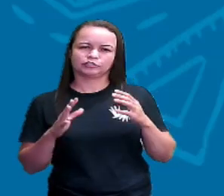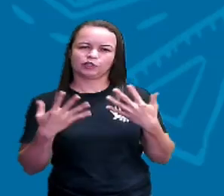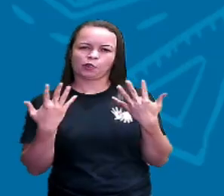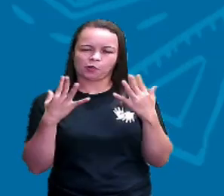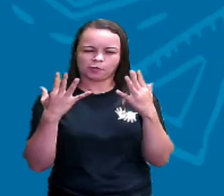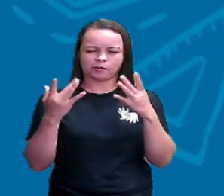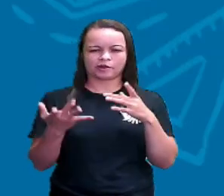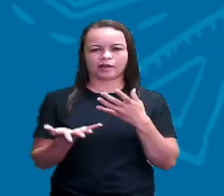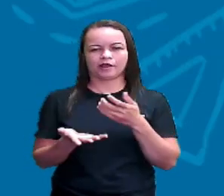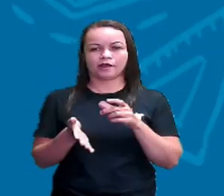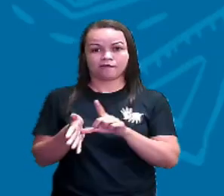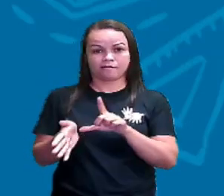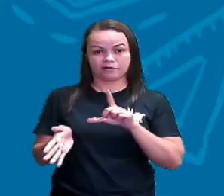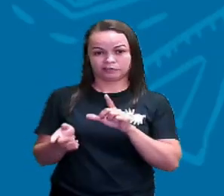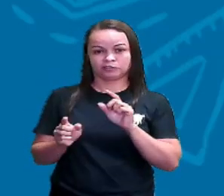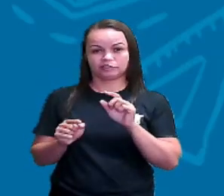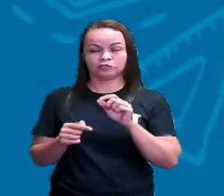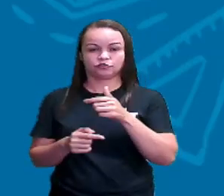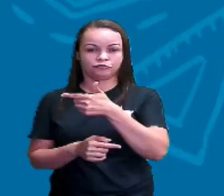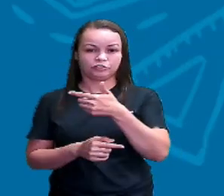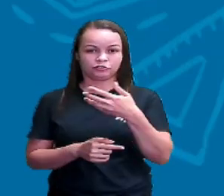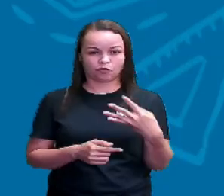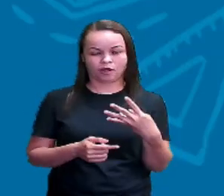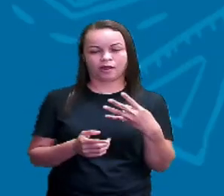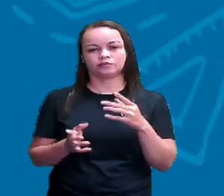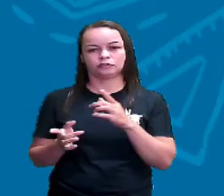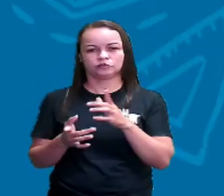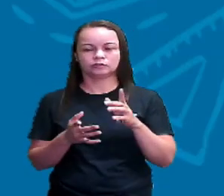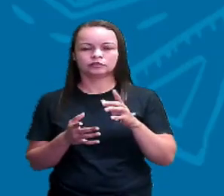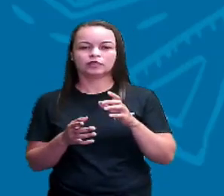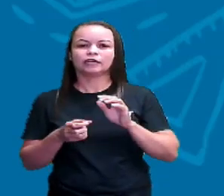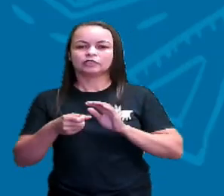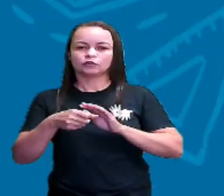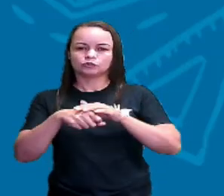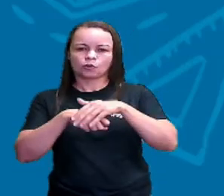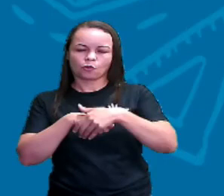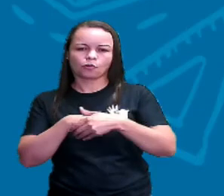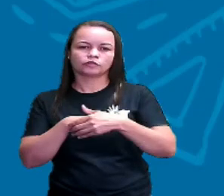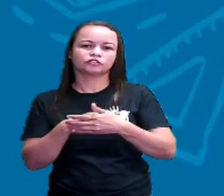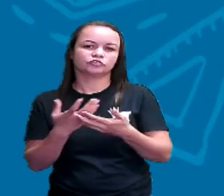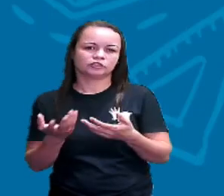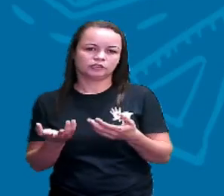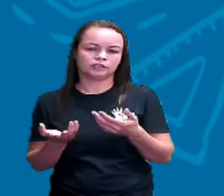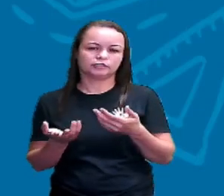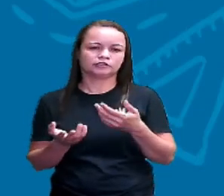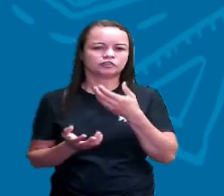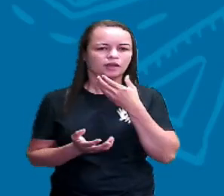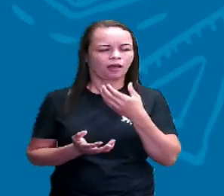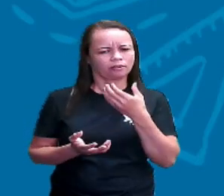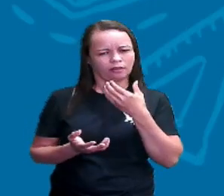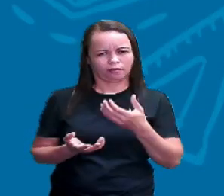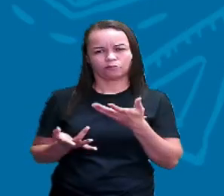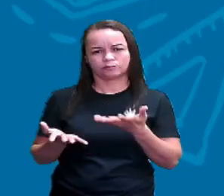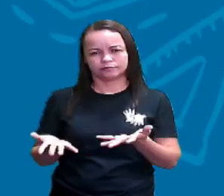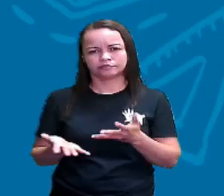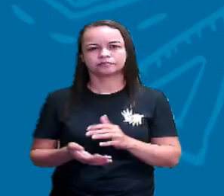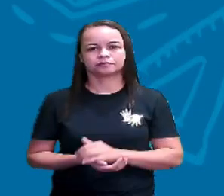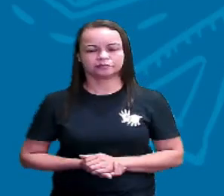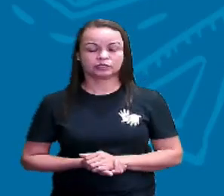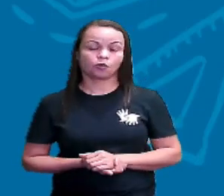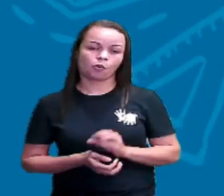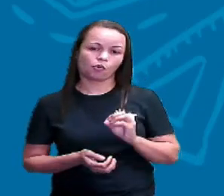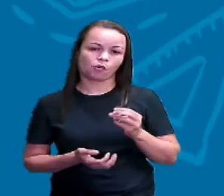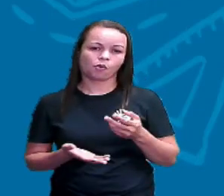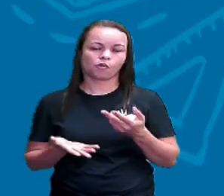no próprio dia de Natal. Então lá na Espanha se chama Nochebuena, que seria, traduzindo assim livremente, Noite